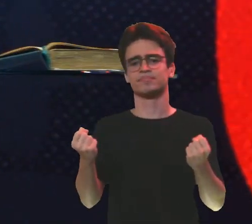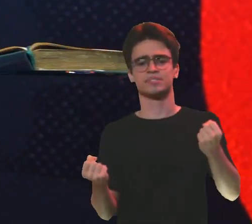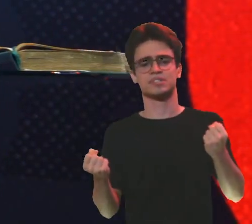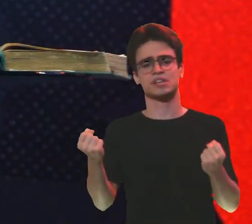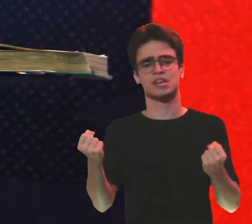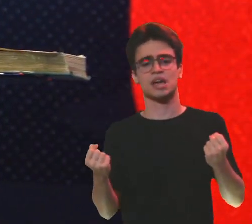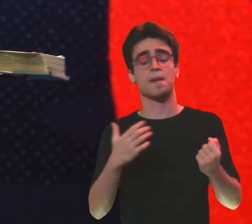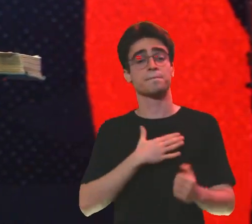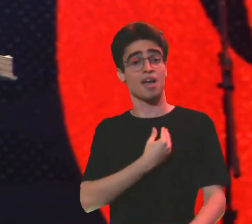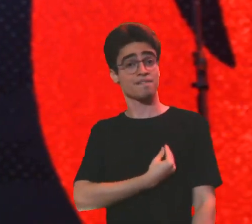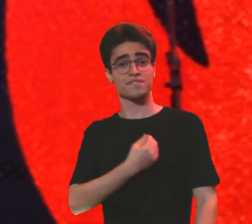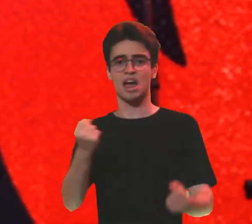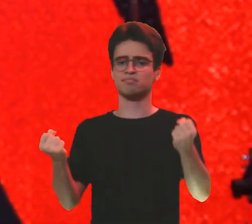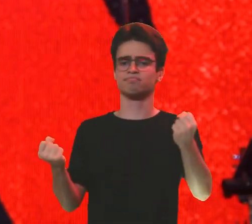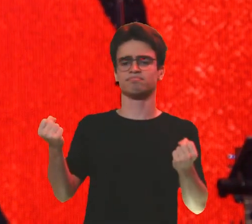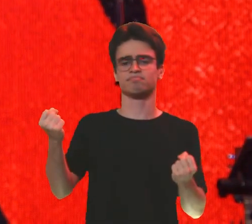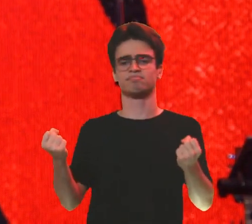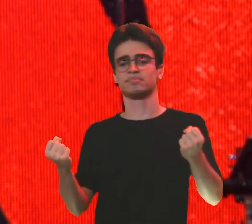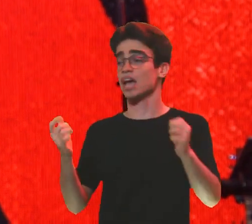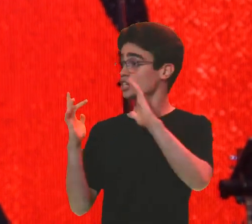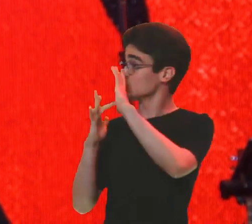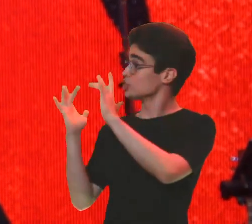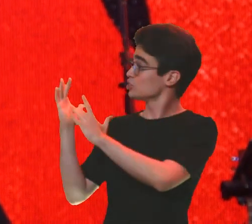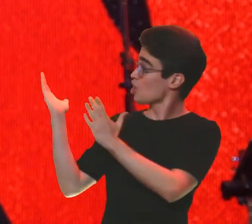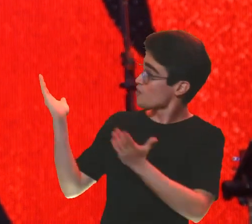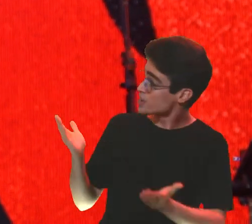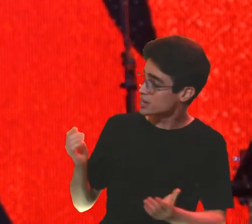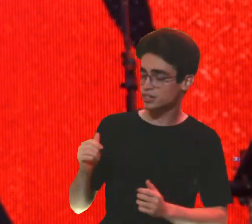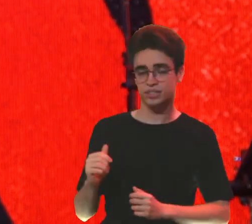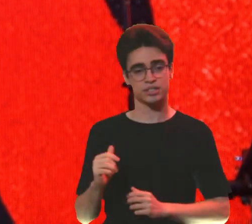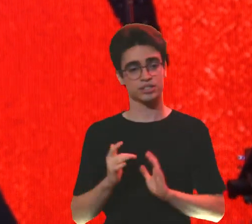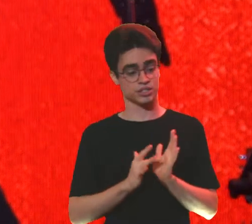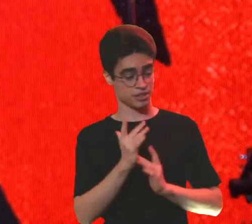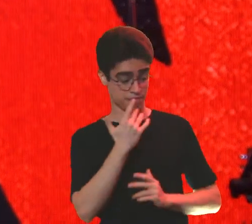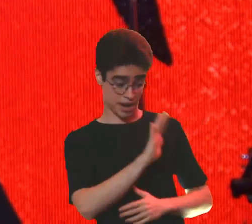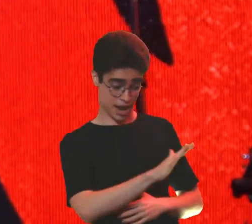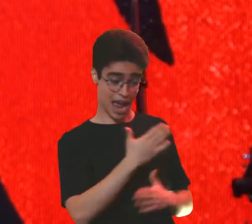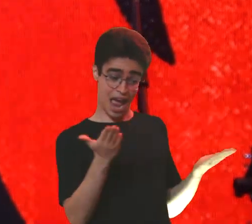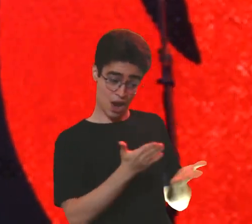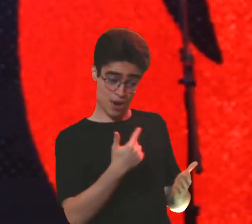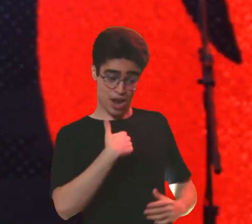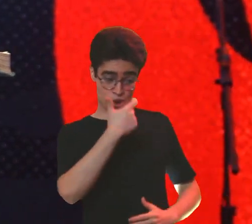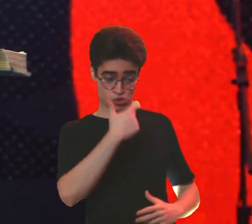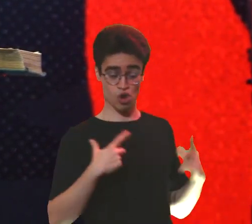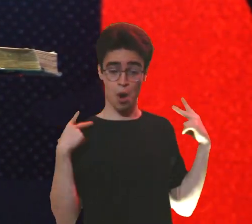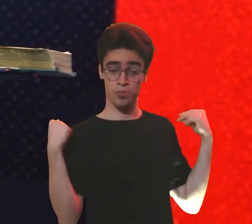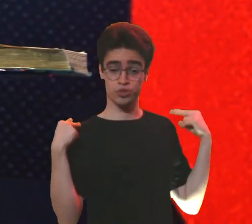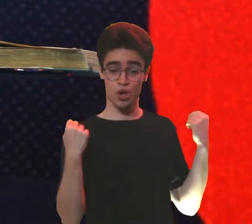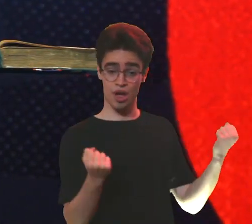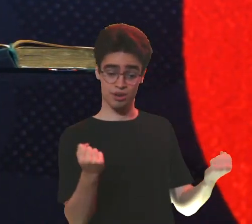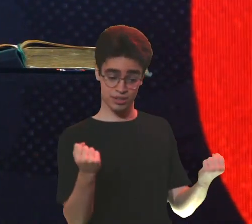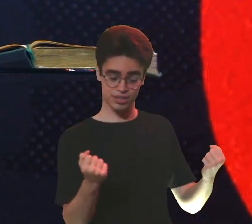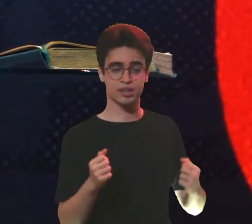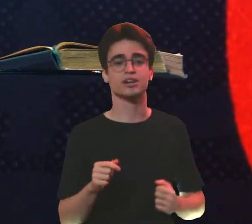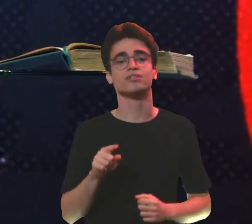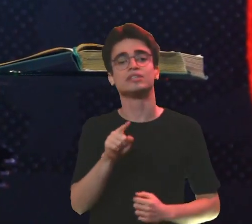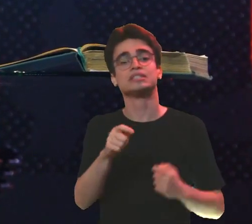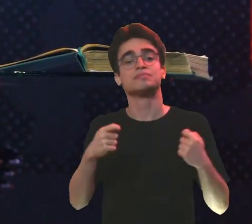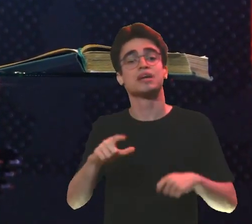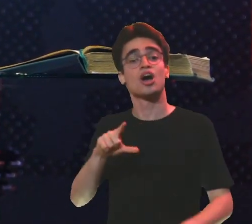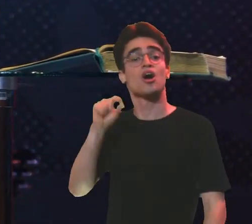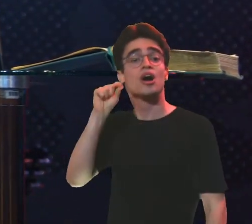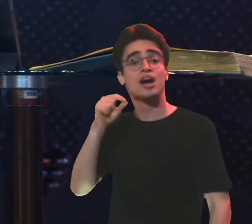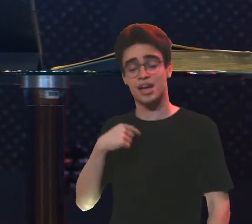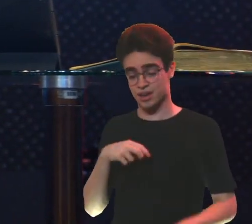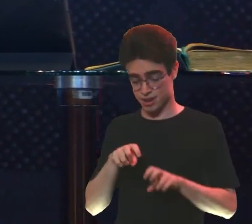inteira. Quando você convida Jesus para entrar, Ele vai falar, olha, agora eu sou o motorista. Você precisa escolher sair